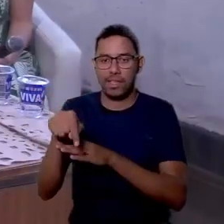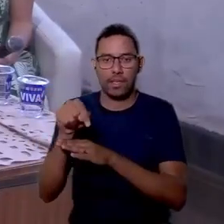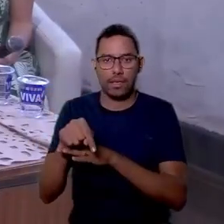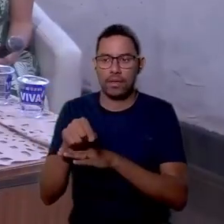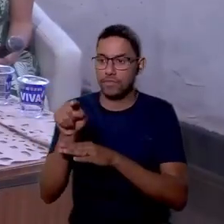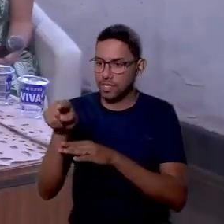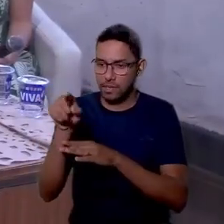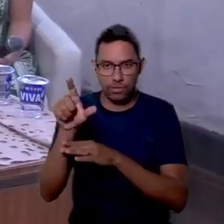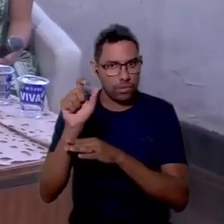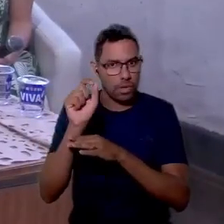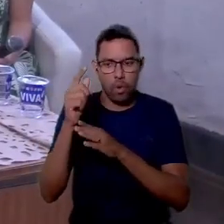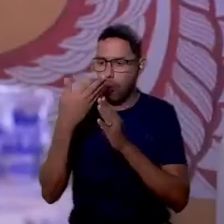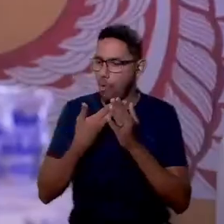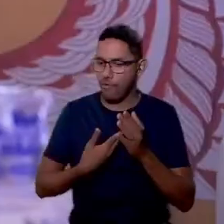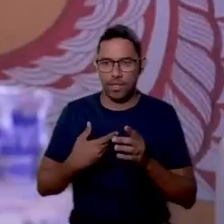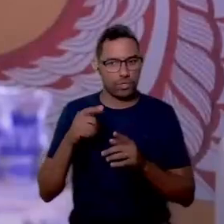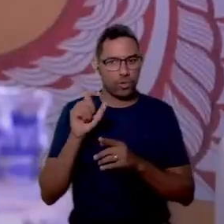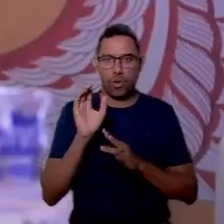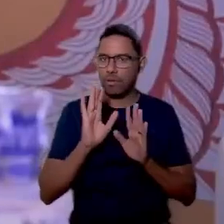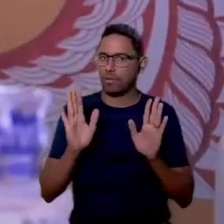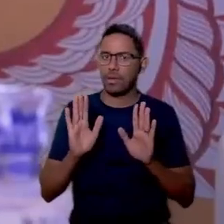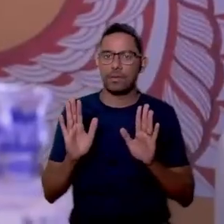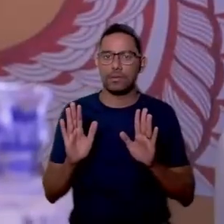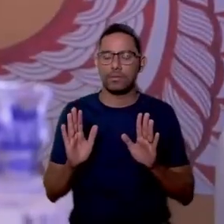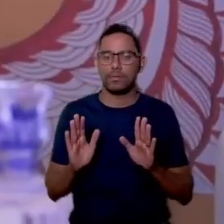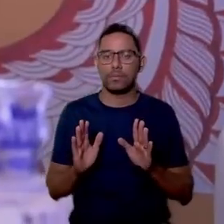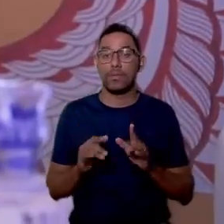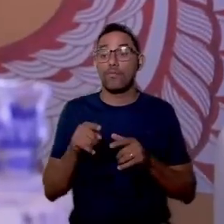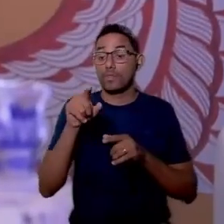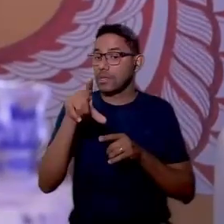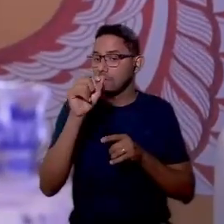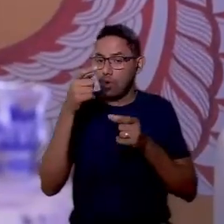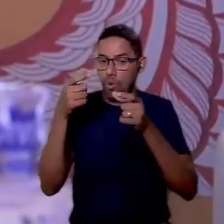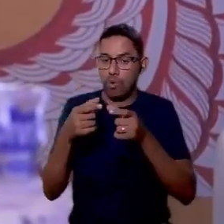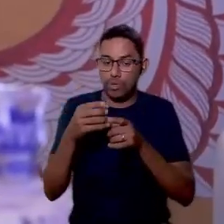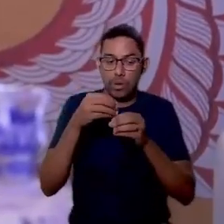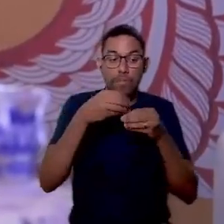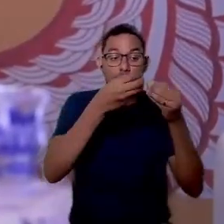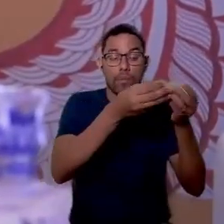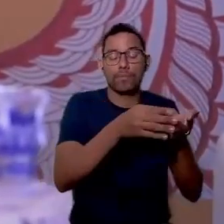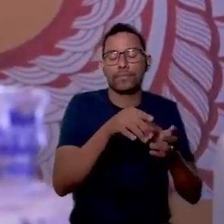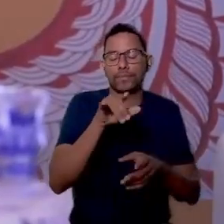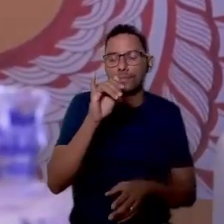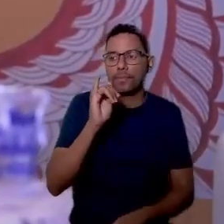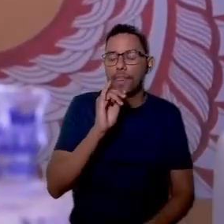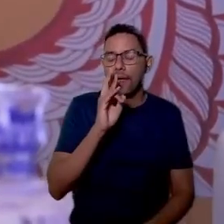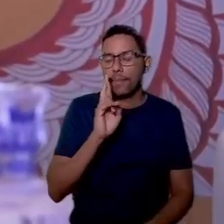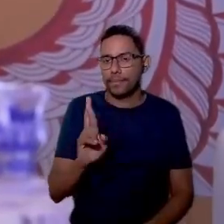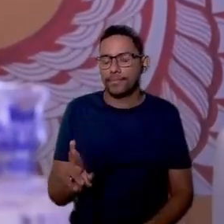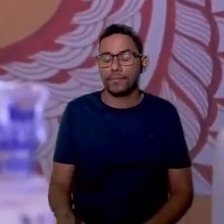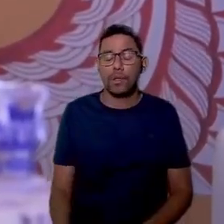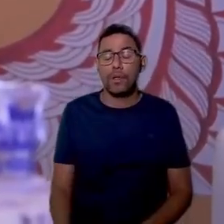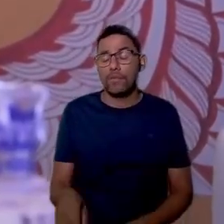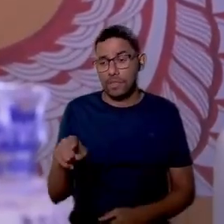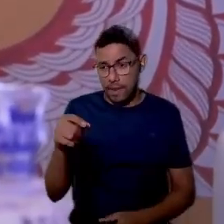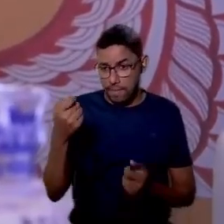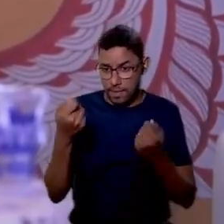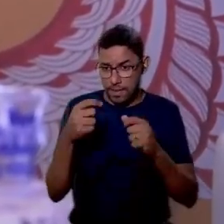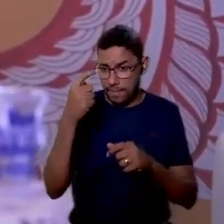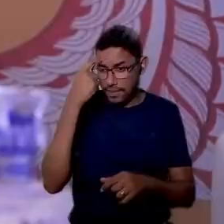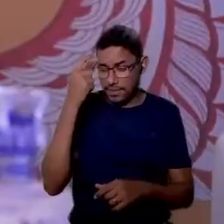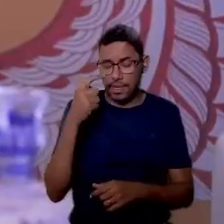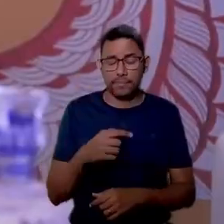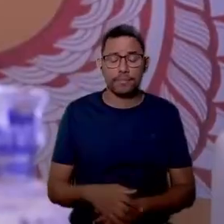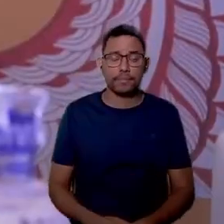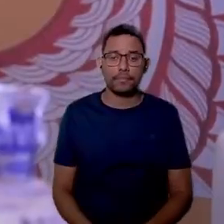escolher, não é o governo que vai escolher. É você que escolhe onde colocar. E aí eu disse, e aí tem uma coisa que você devia pensar, dizendo